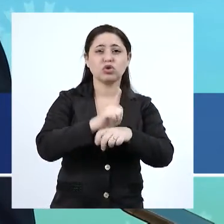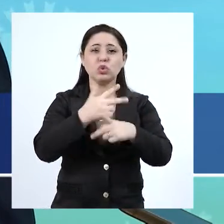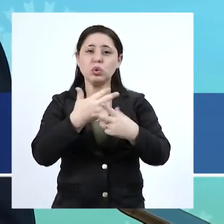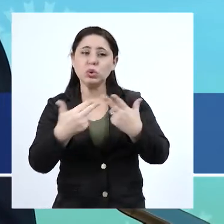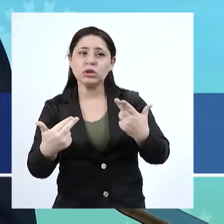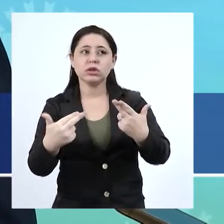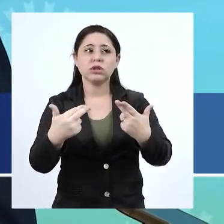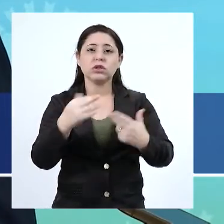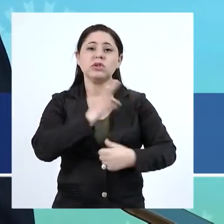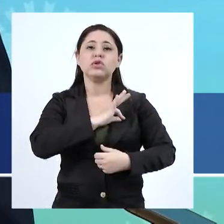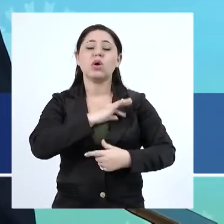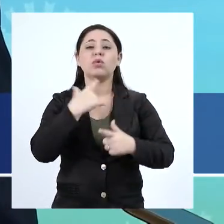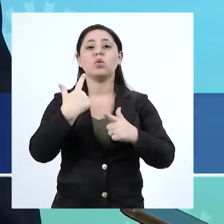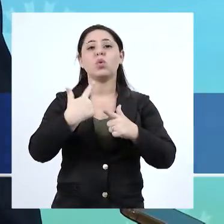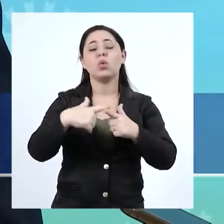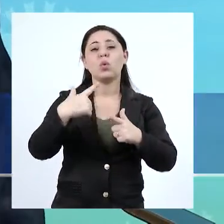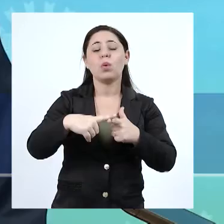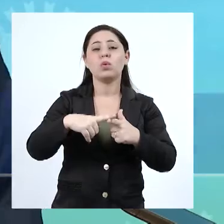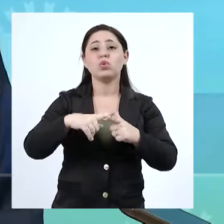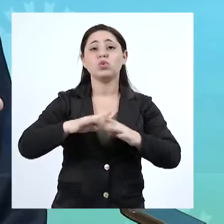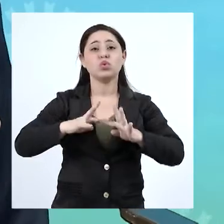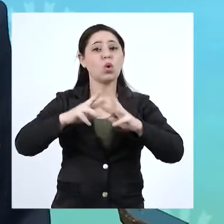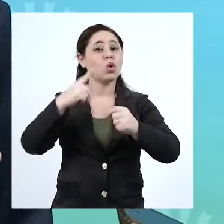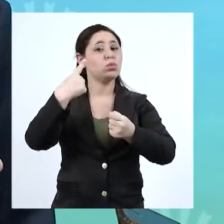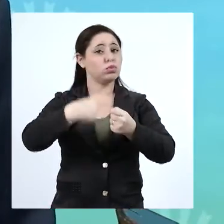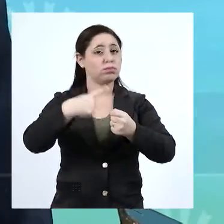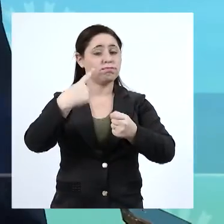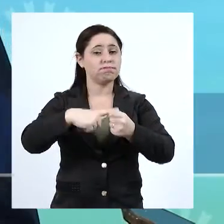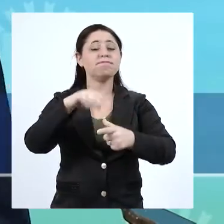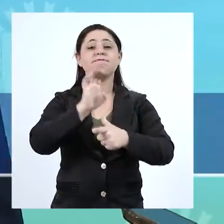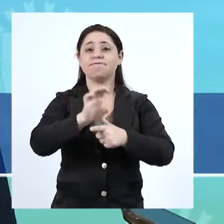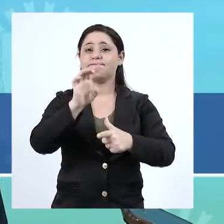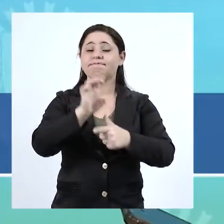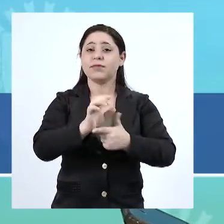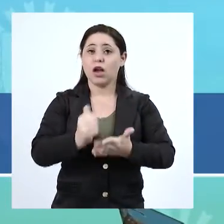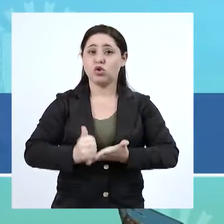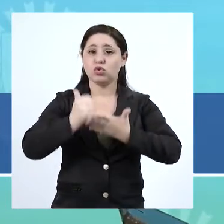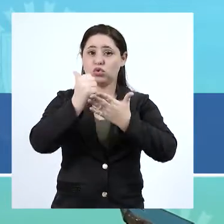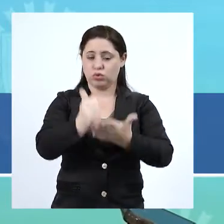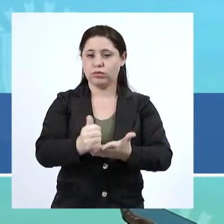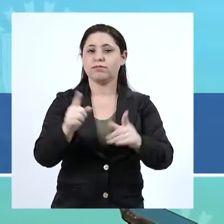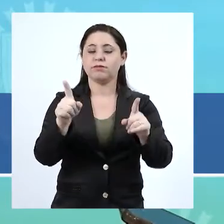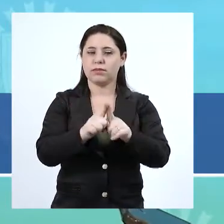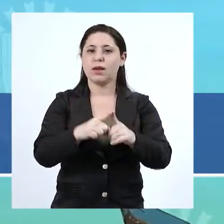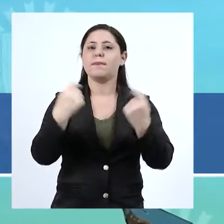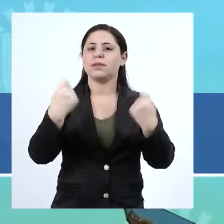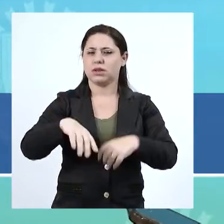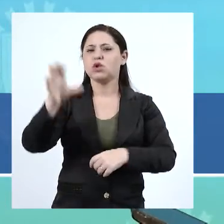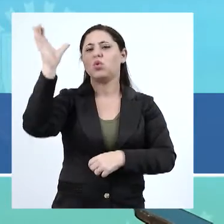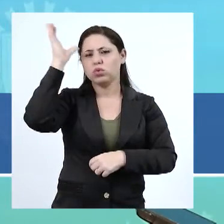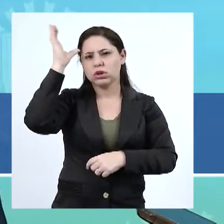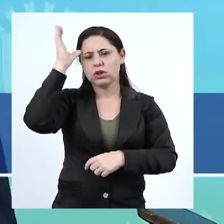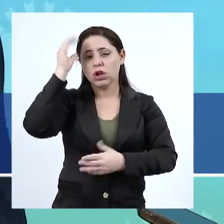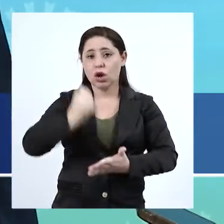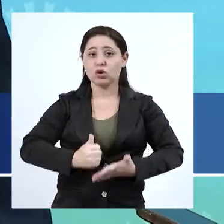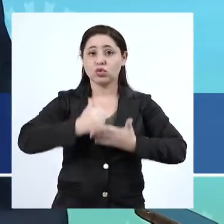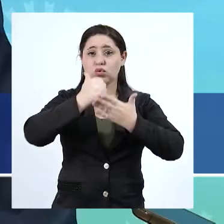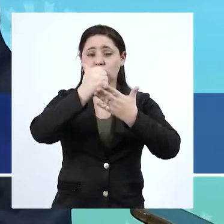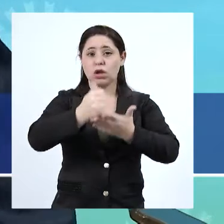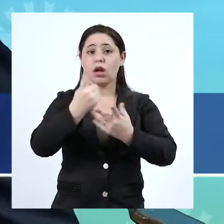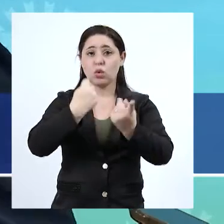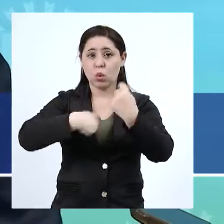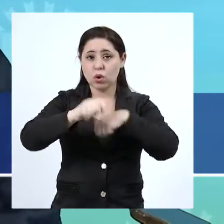está girando em torno das folhas de pagamentos municipais e estadual. Então, nós temos que ter consciência de que isso